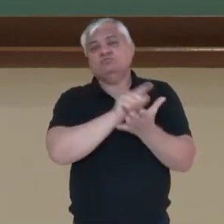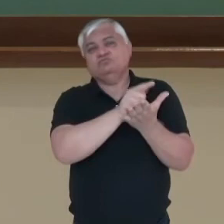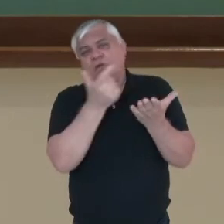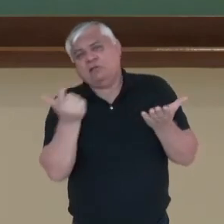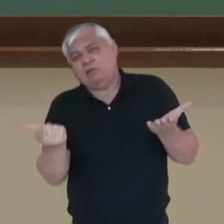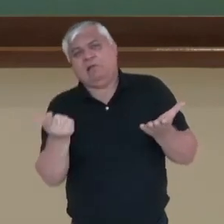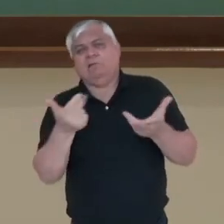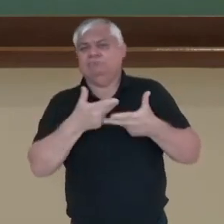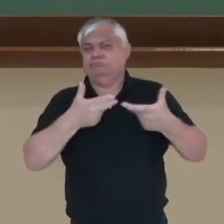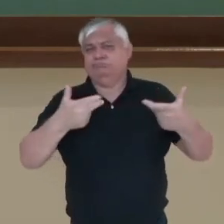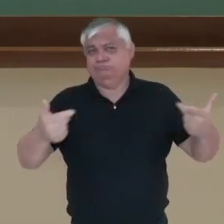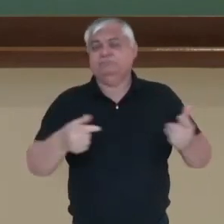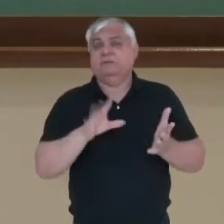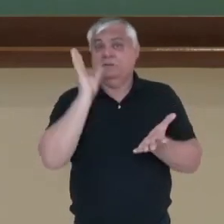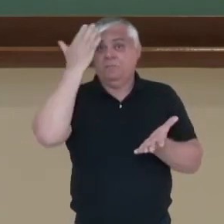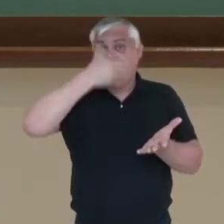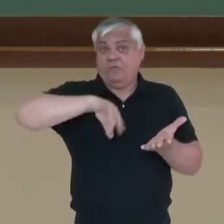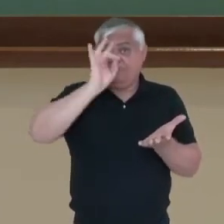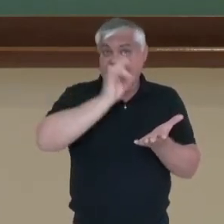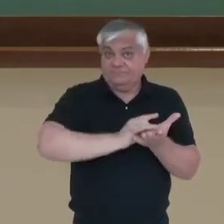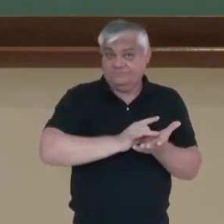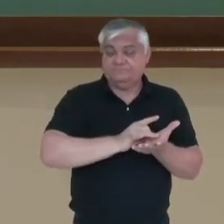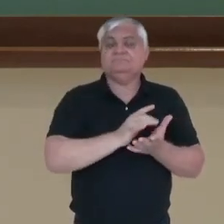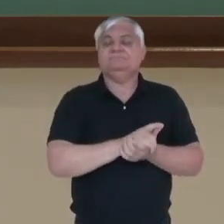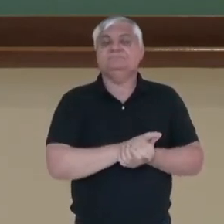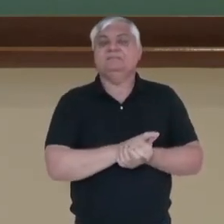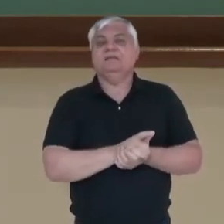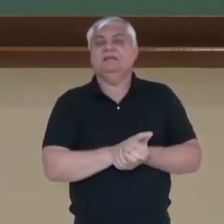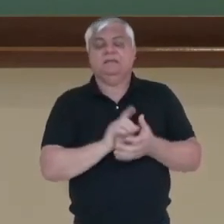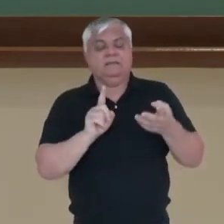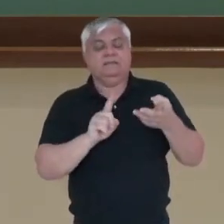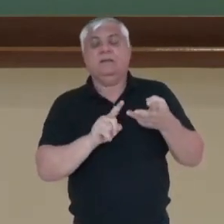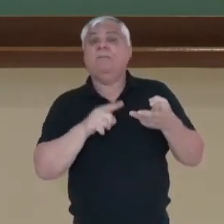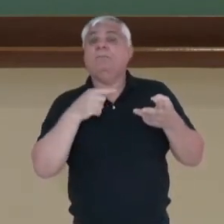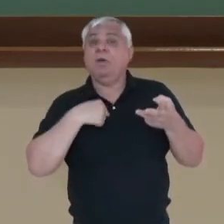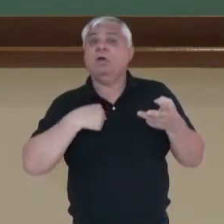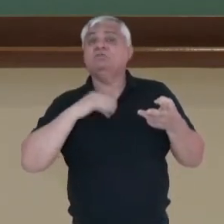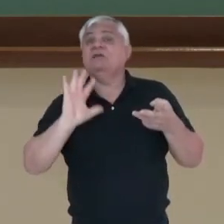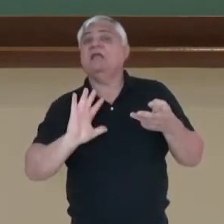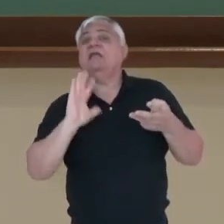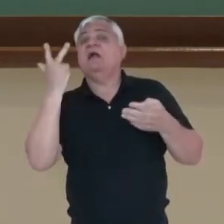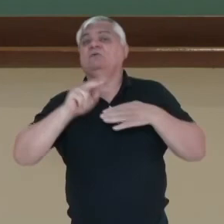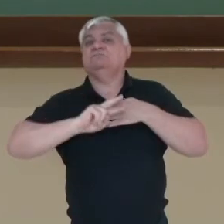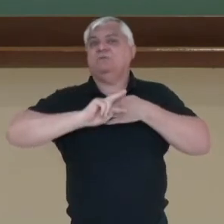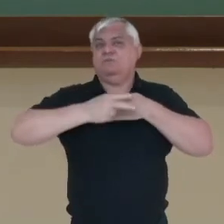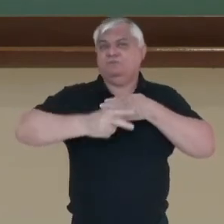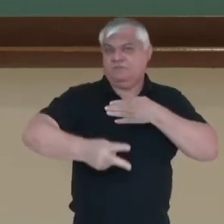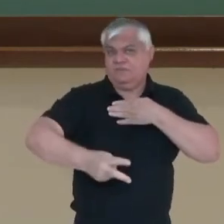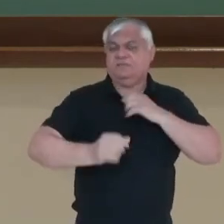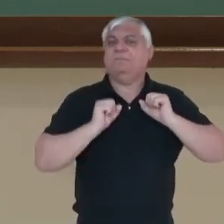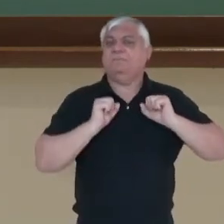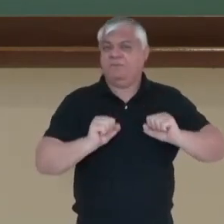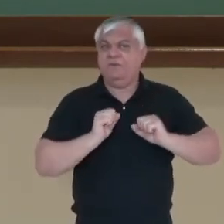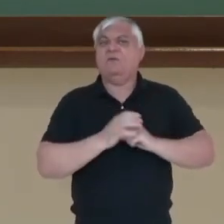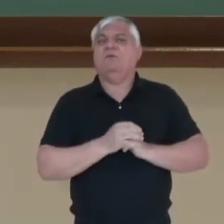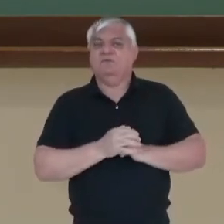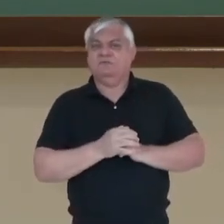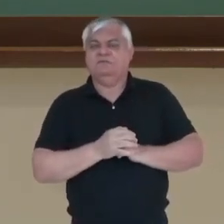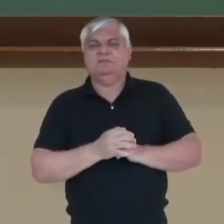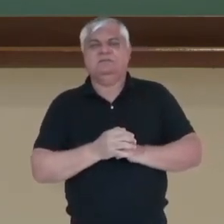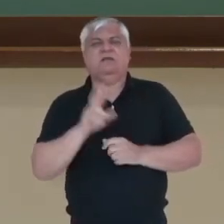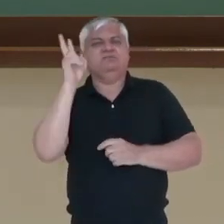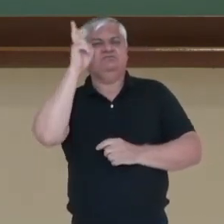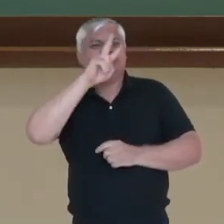dados fidedignos. Eu posso ter também de causa e consequência, de alusão